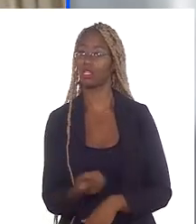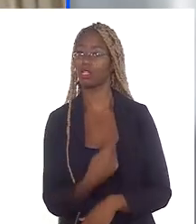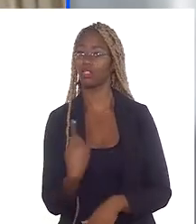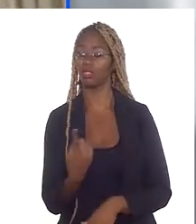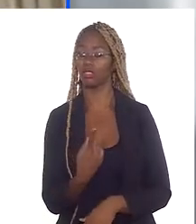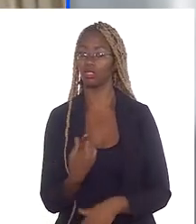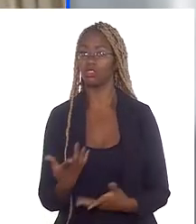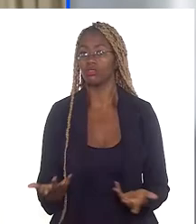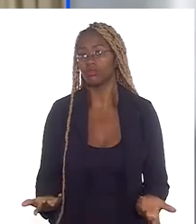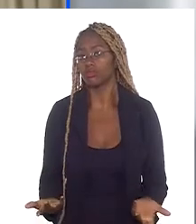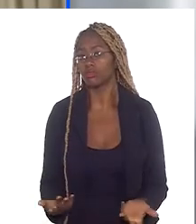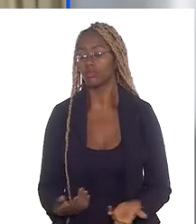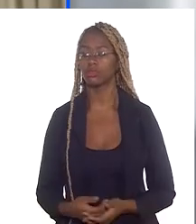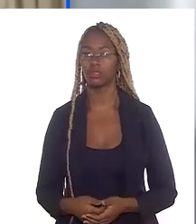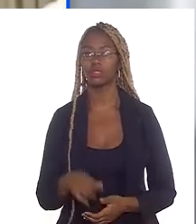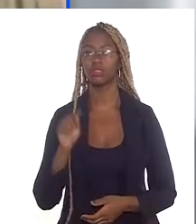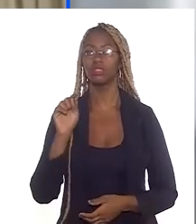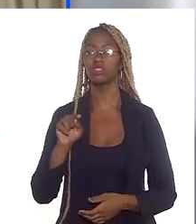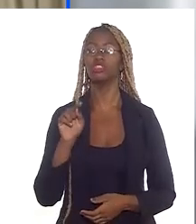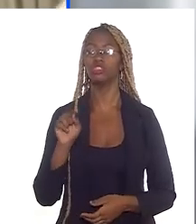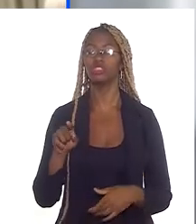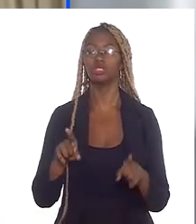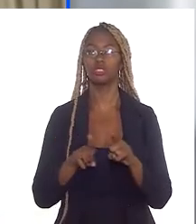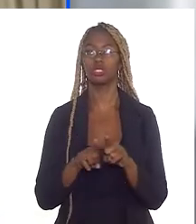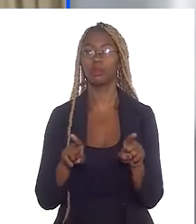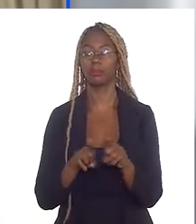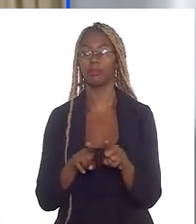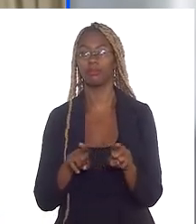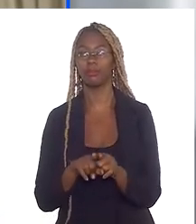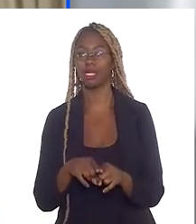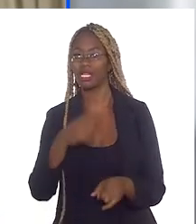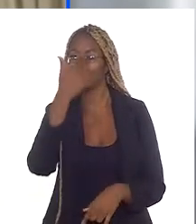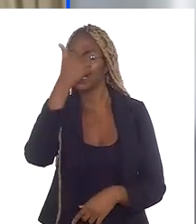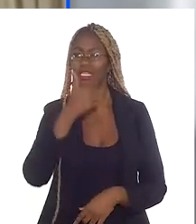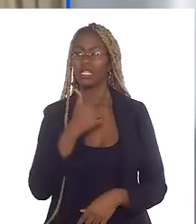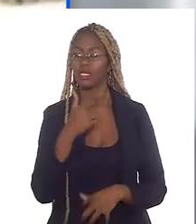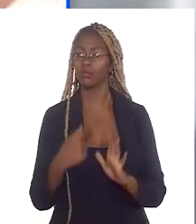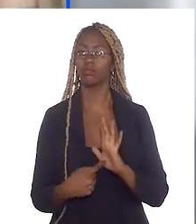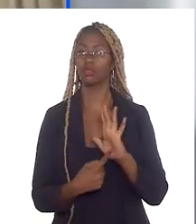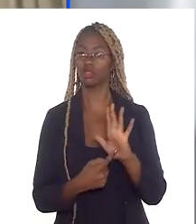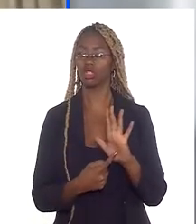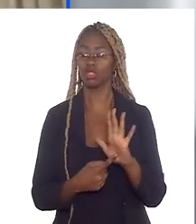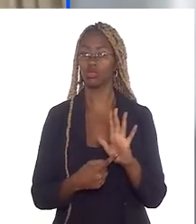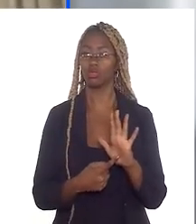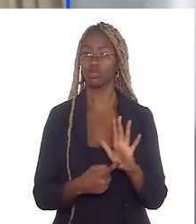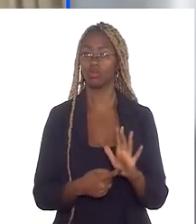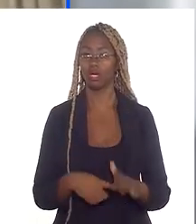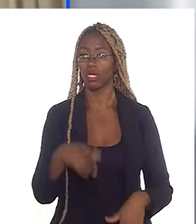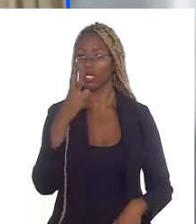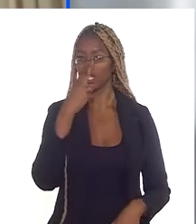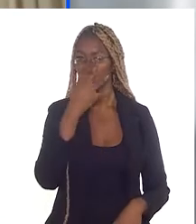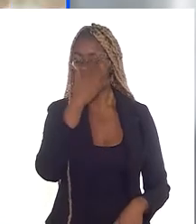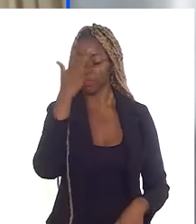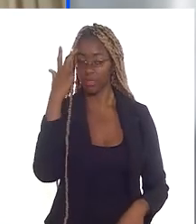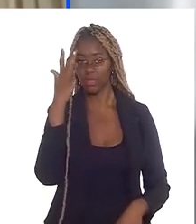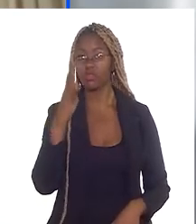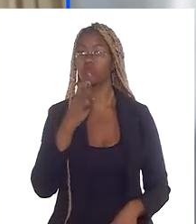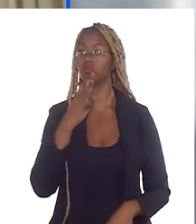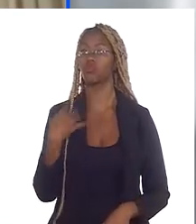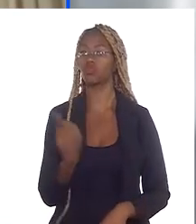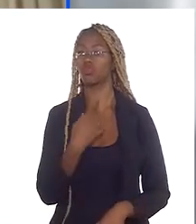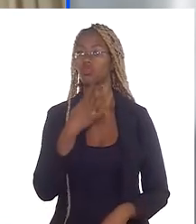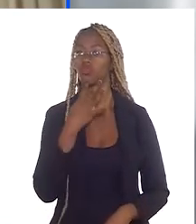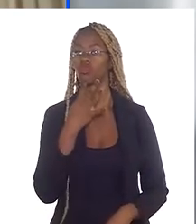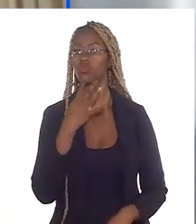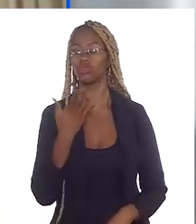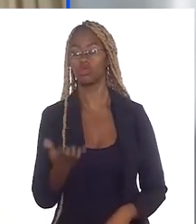tempo finito aqui né E isso tá na não está aparecendo com pessoas que a gente conhece então a